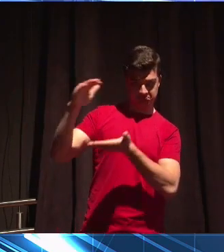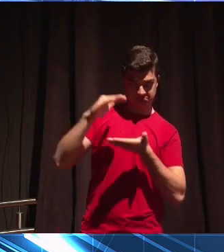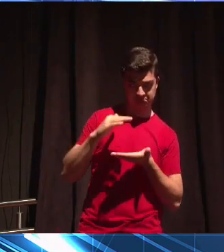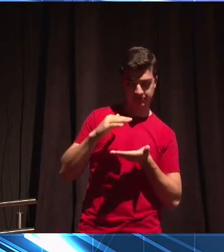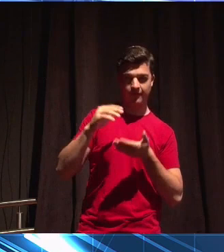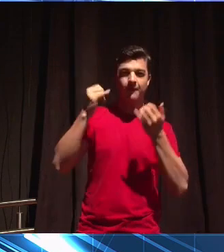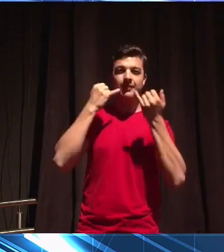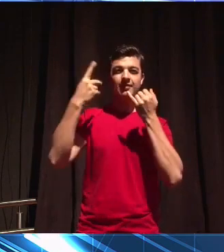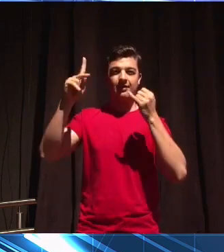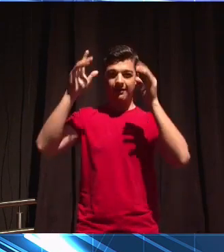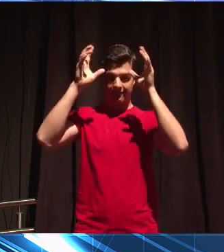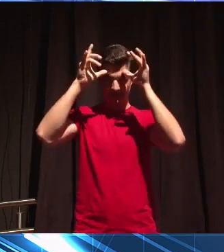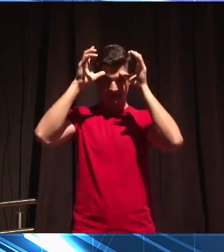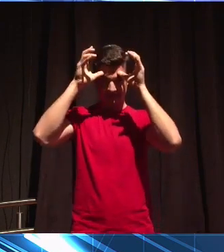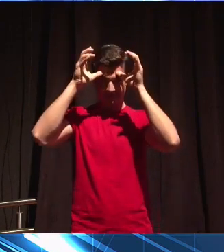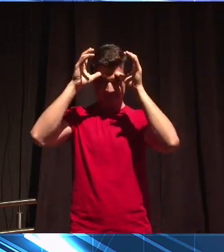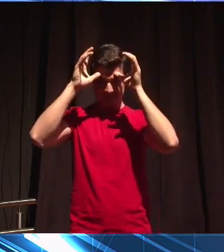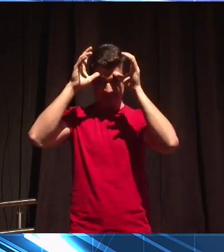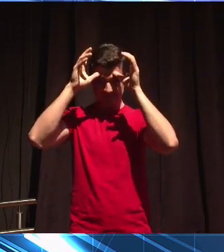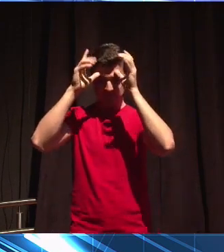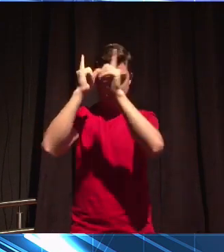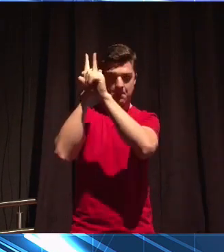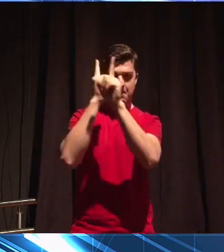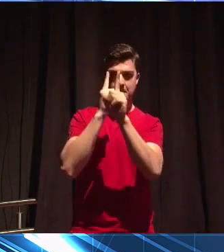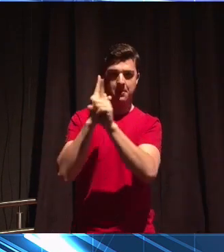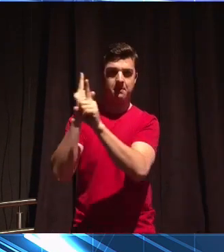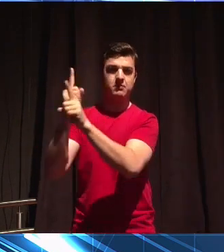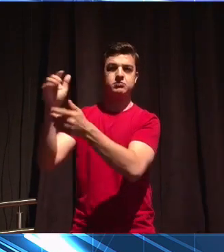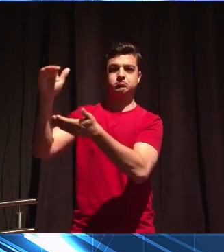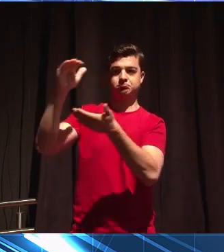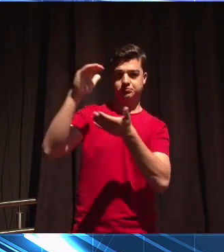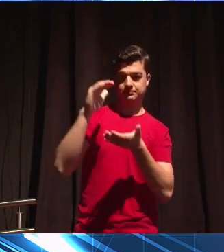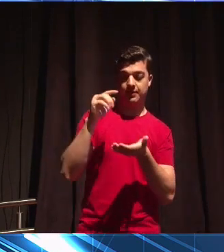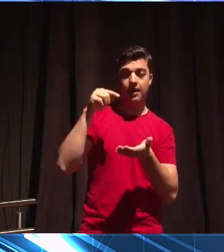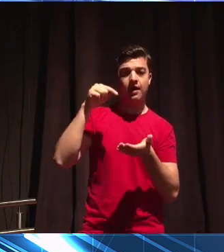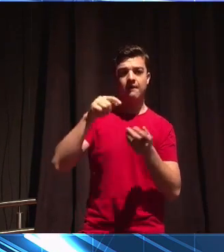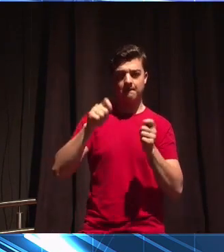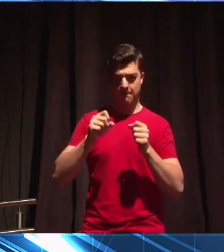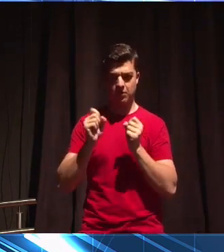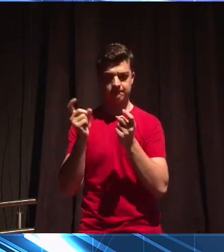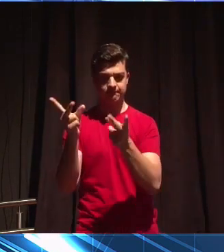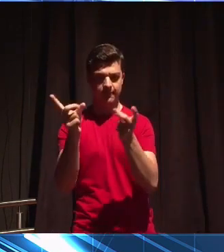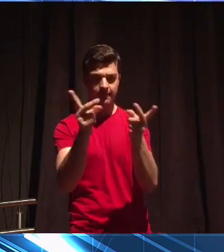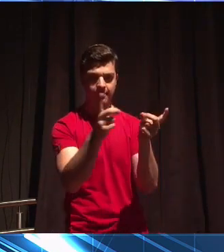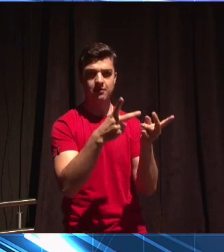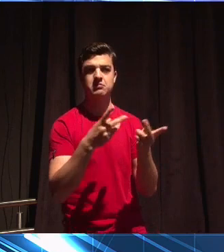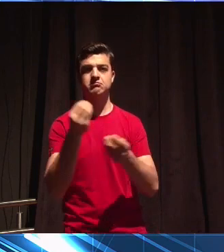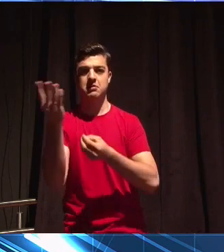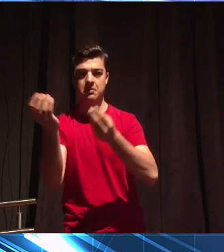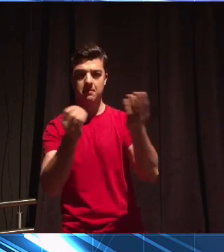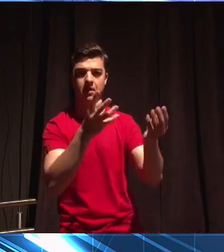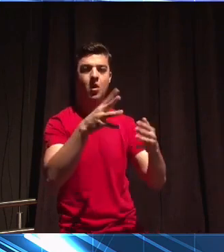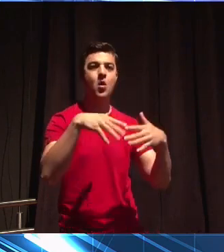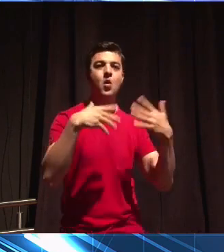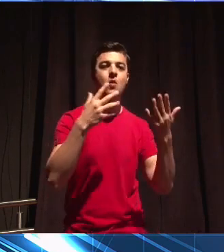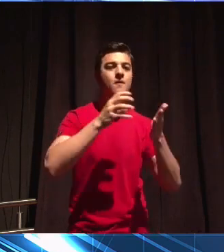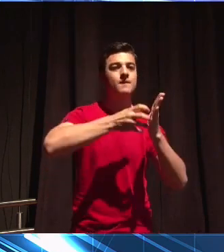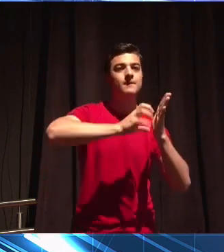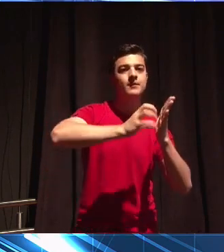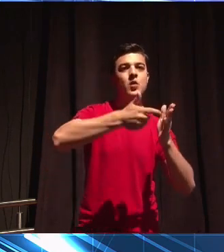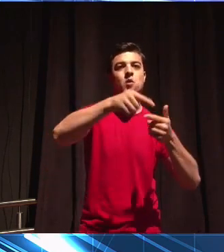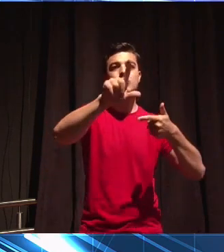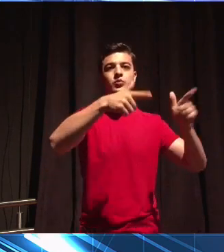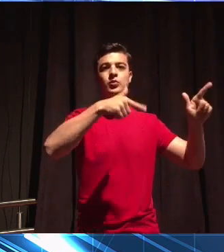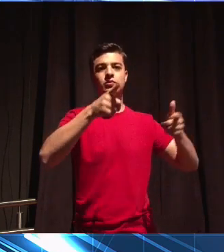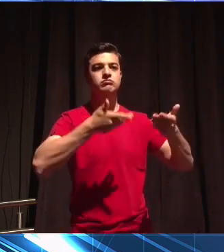neural? Então, eu tenho, por exemplo, um dado neural aqui de eletroencefalograma, eu poderia sair cruzando ele com outras bases, já aí pensando na